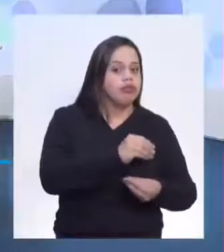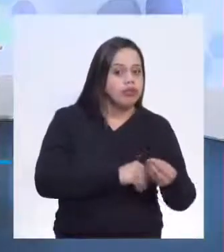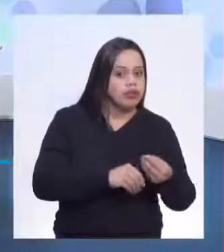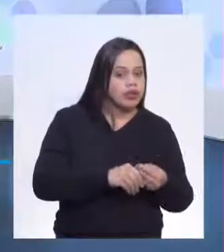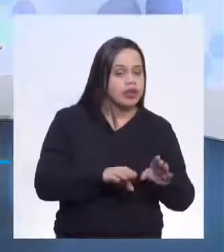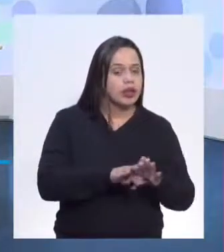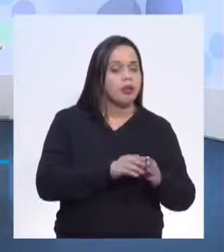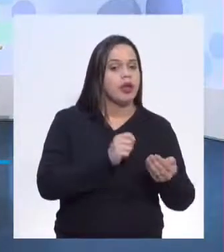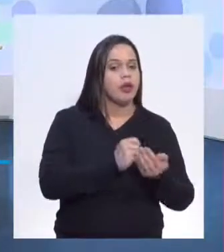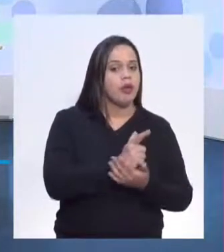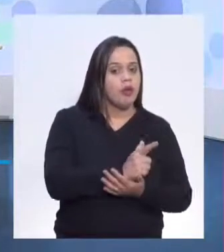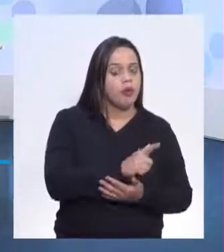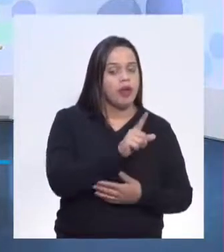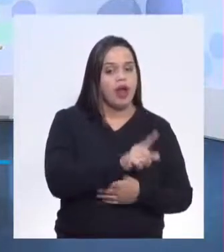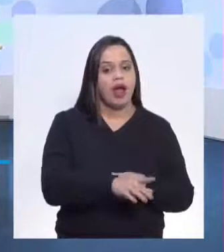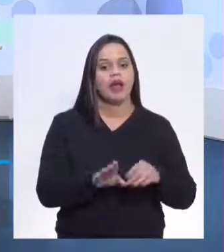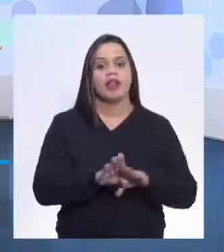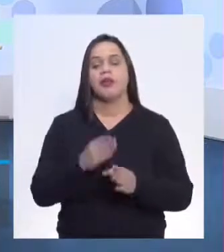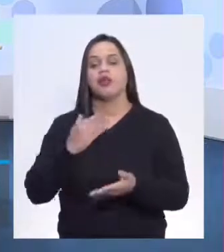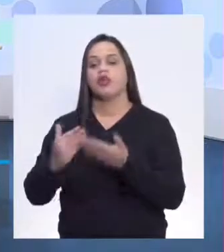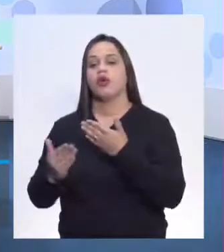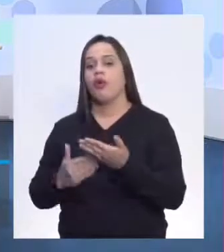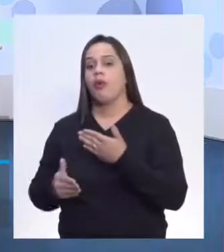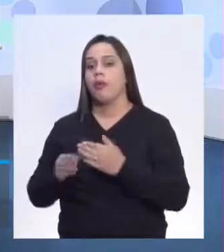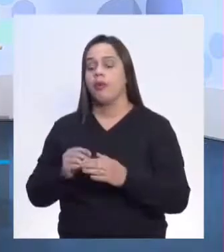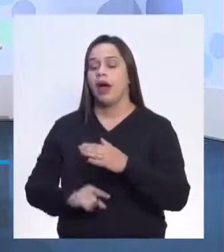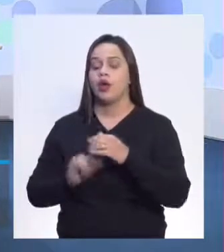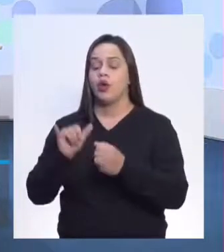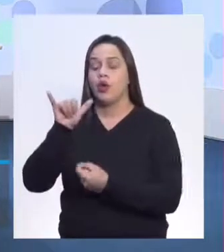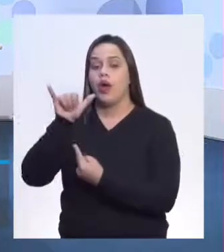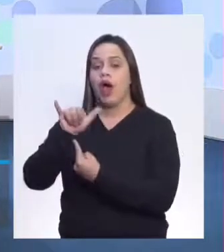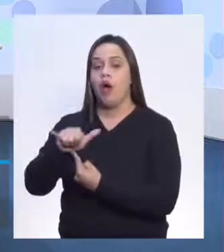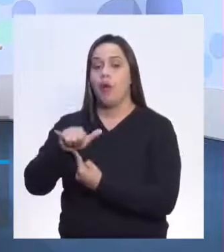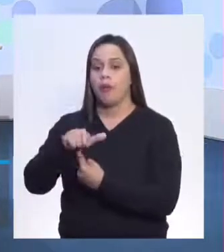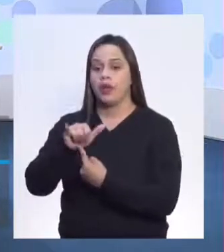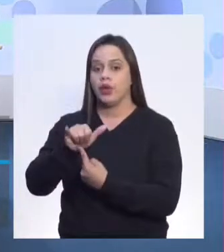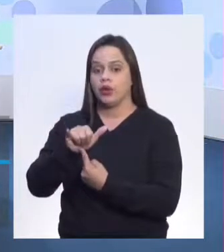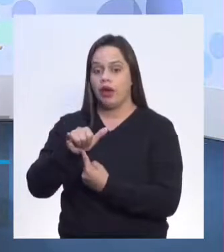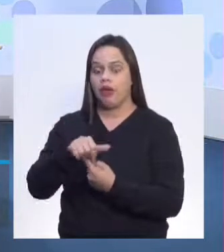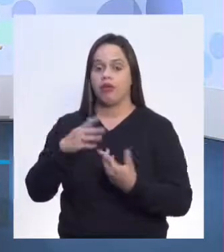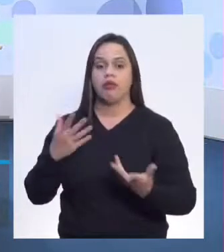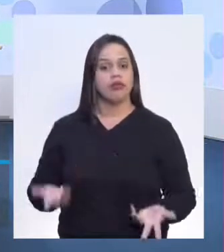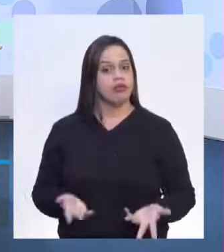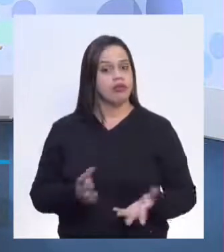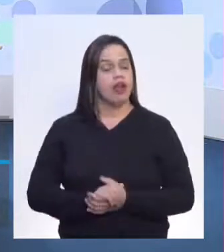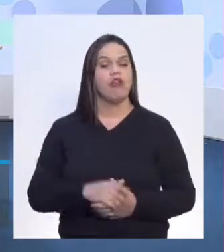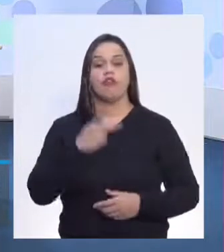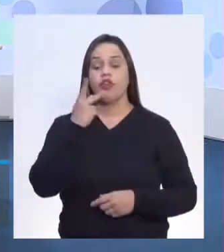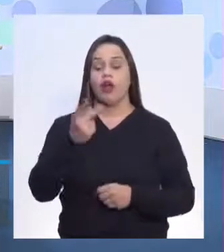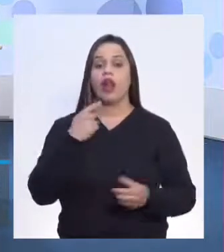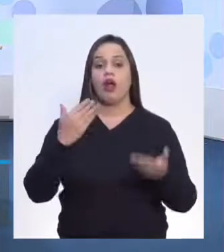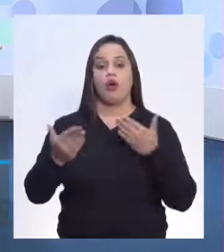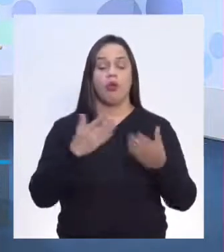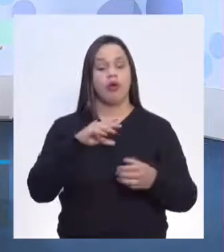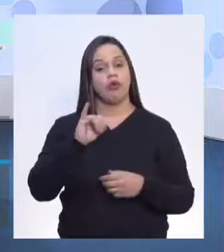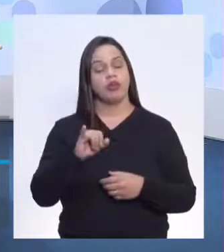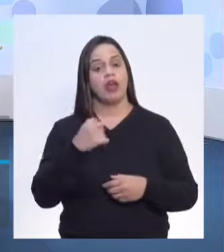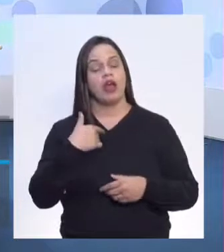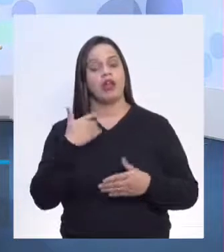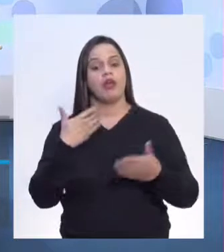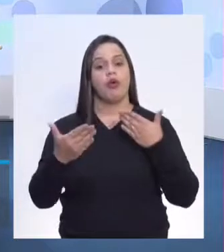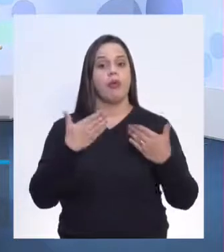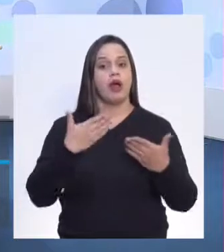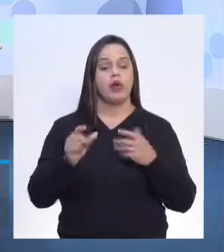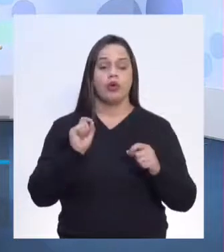Opa, peraí, isso fugiu, peraí. Olha, bora lá. Alice Costa colocou, ela comparou como se ele estivesse muito